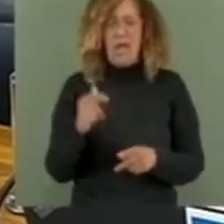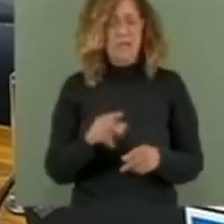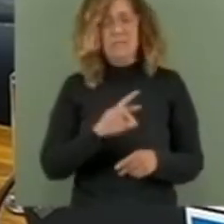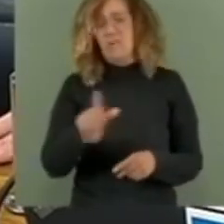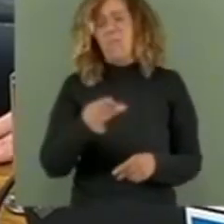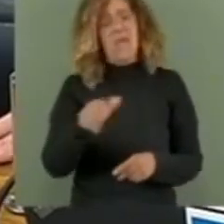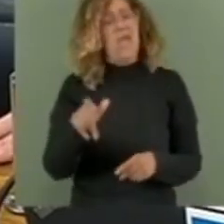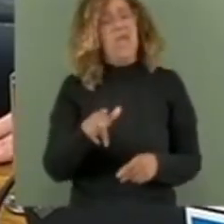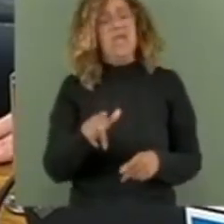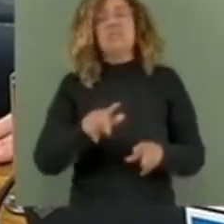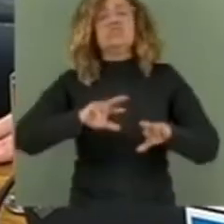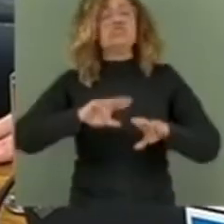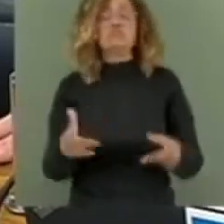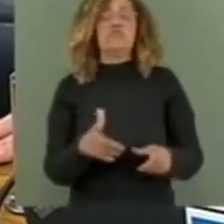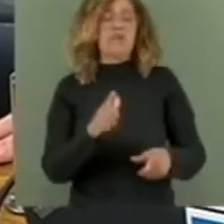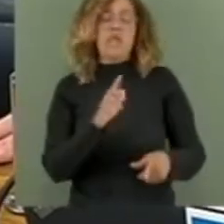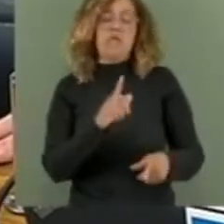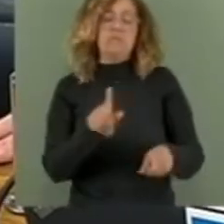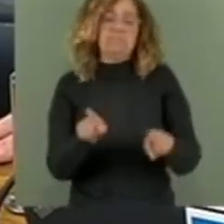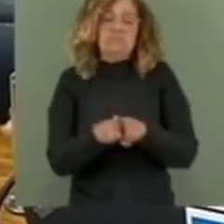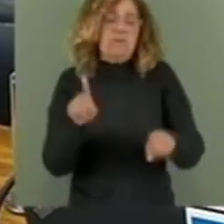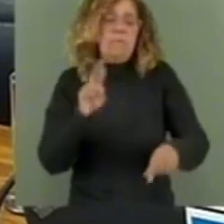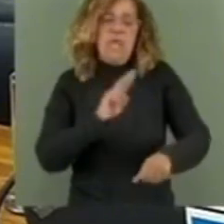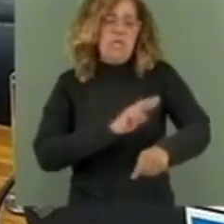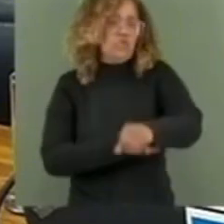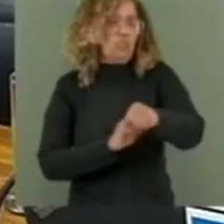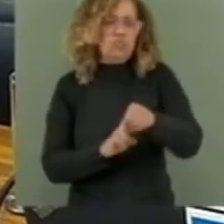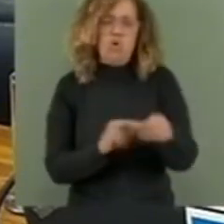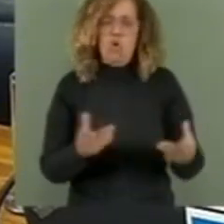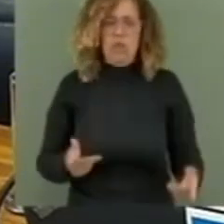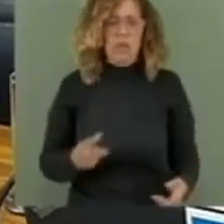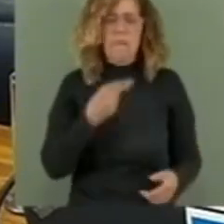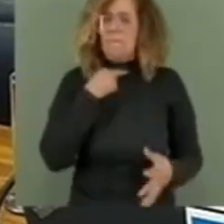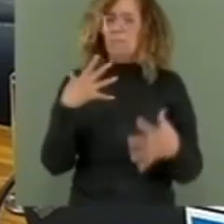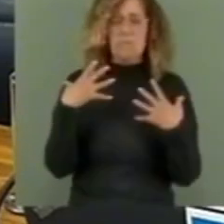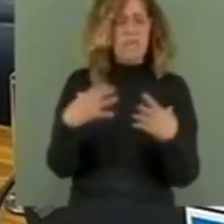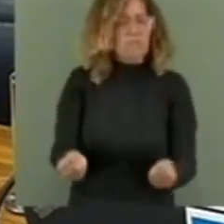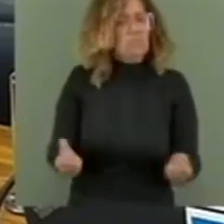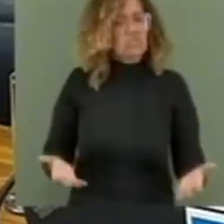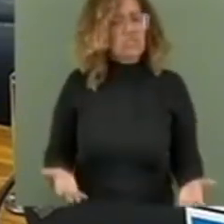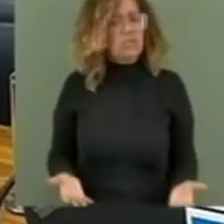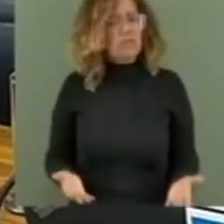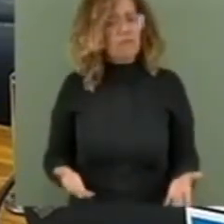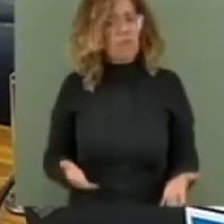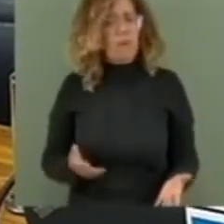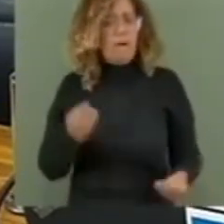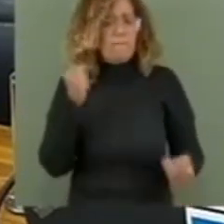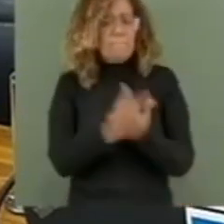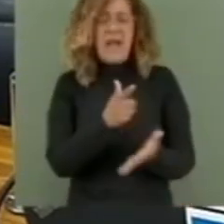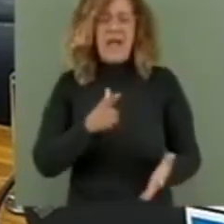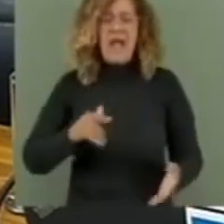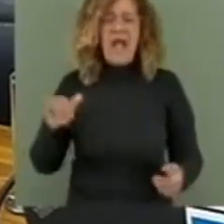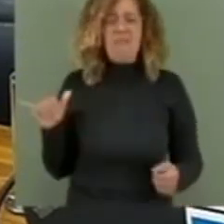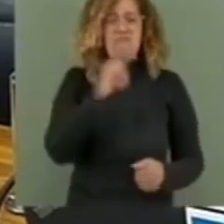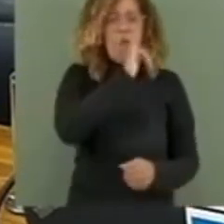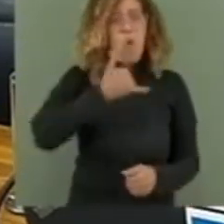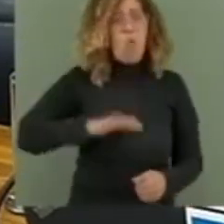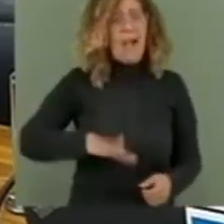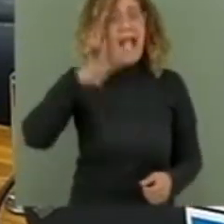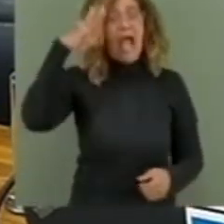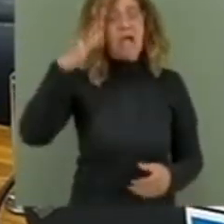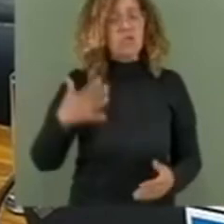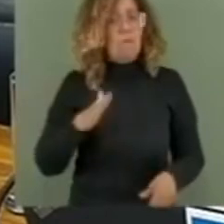estados o amaz donas é inadmissível que nós temos que pagar um dos voos mais caro do